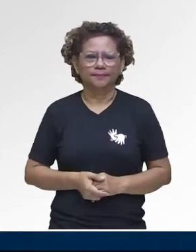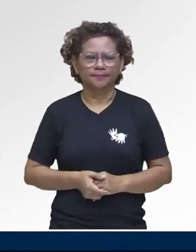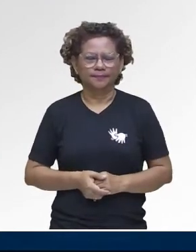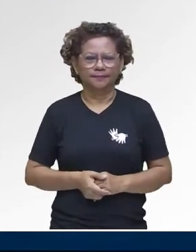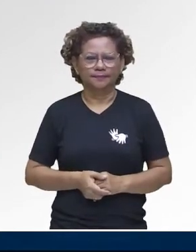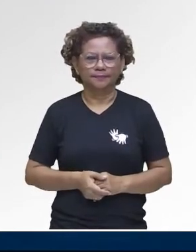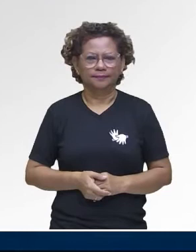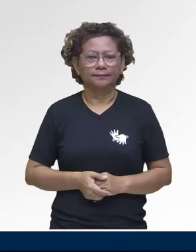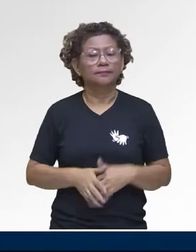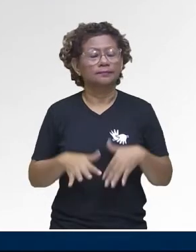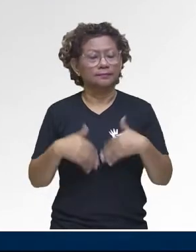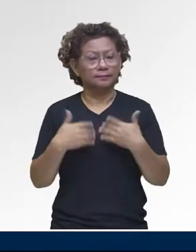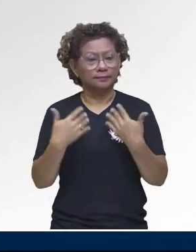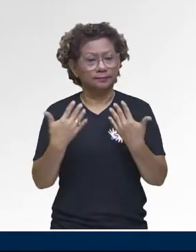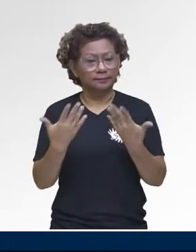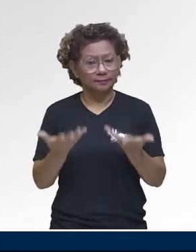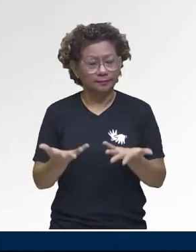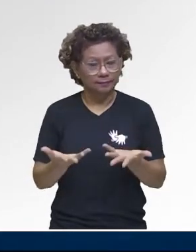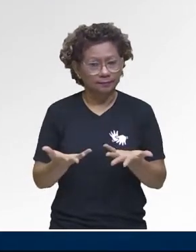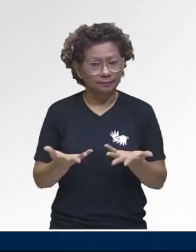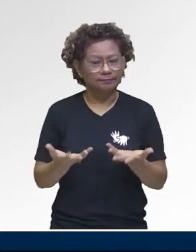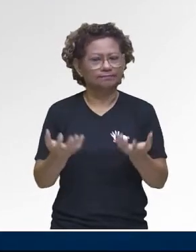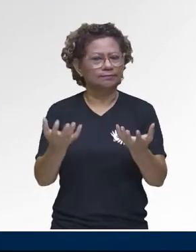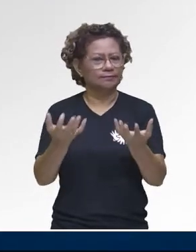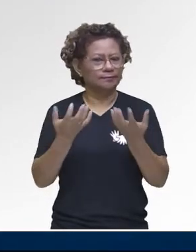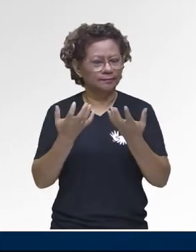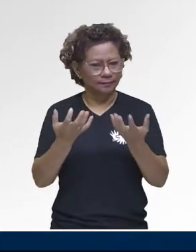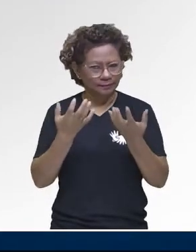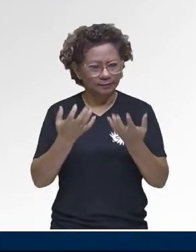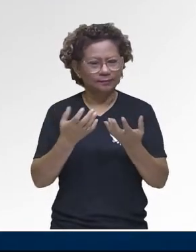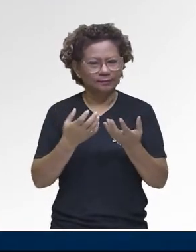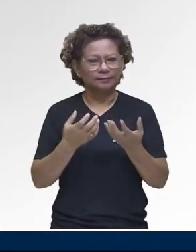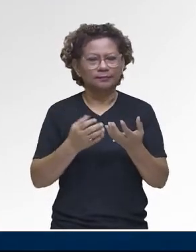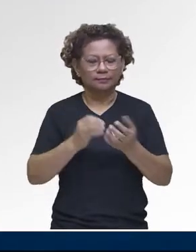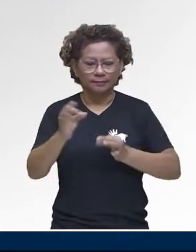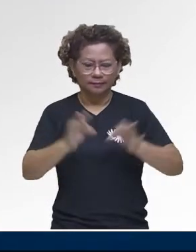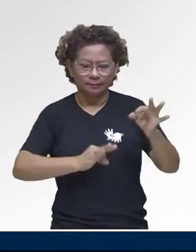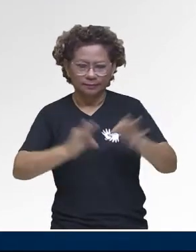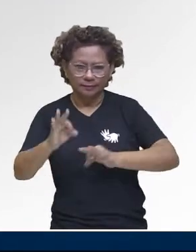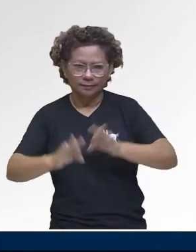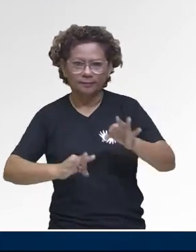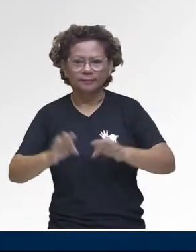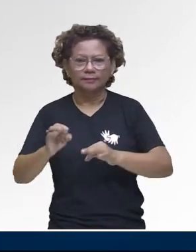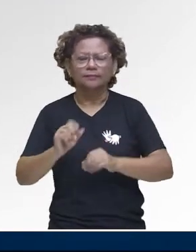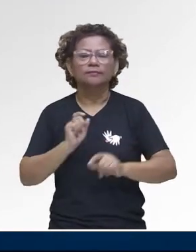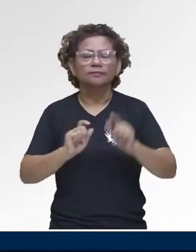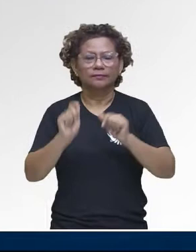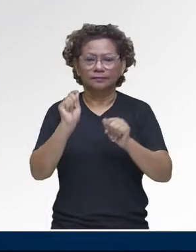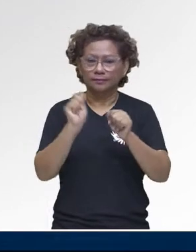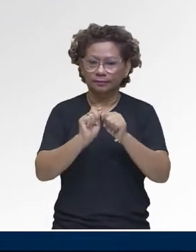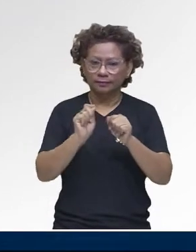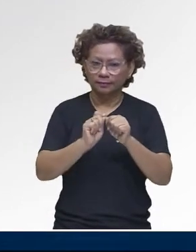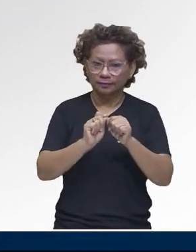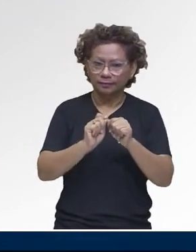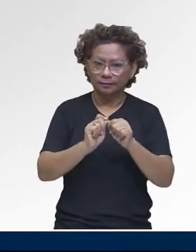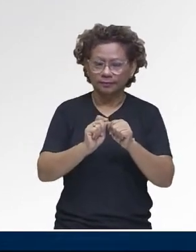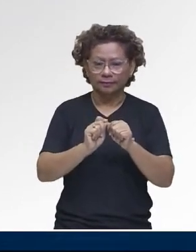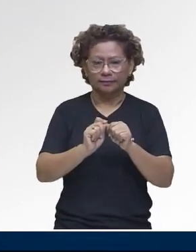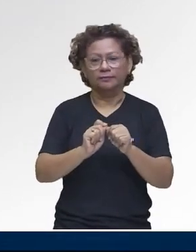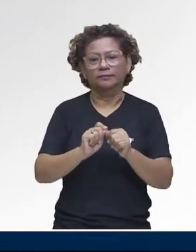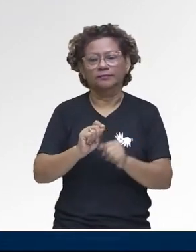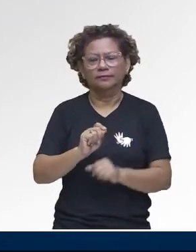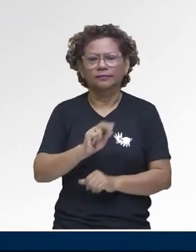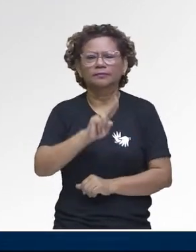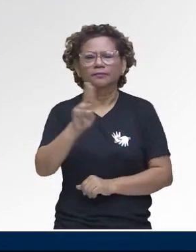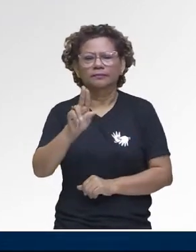Muito bem. Quando nós desejamos realizar a operação de adição, nós podemos utilizar o algoritmo dessa operação. O que